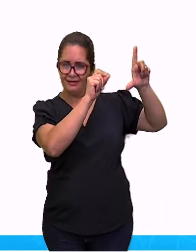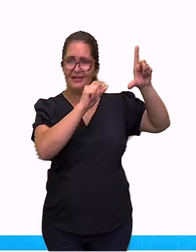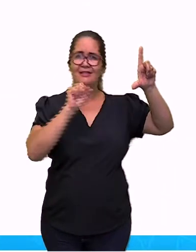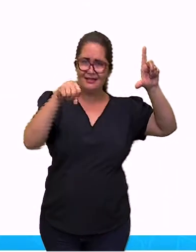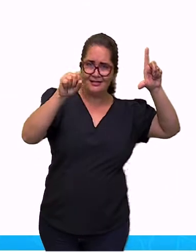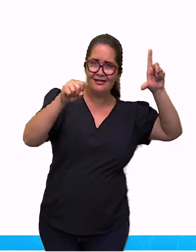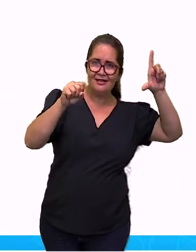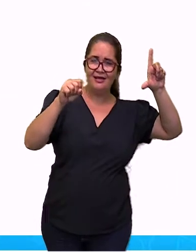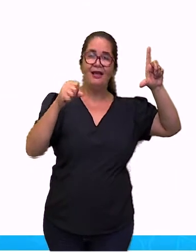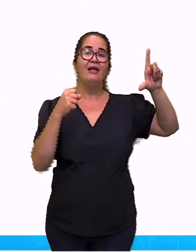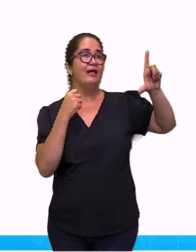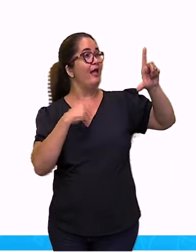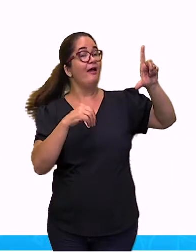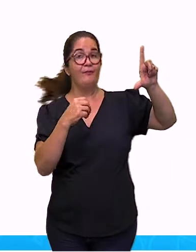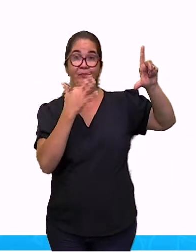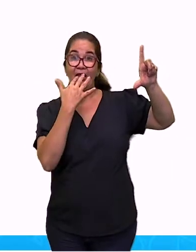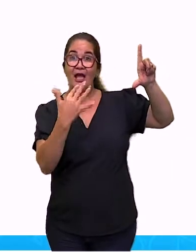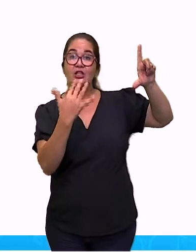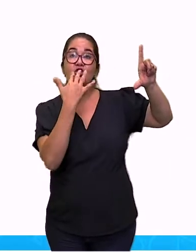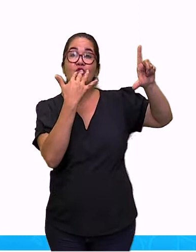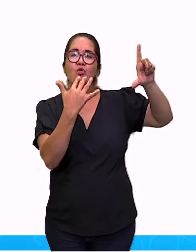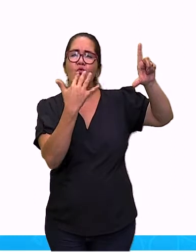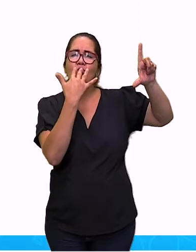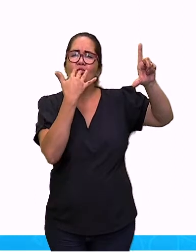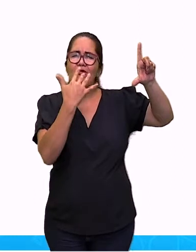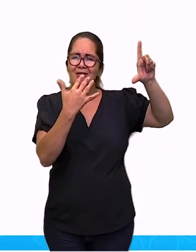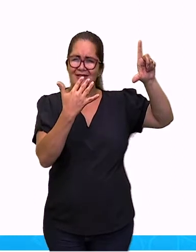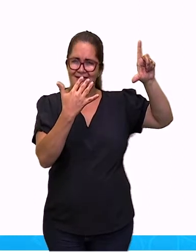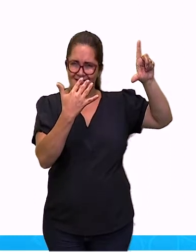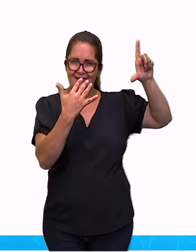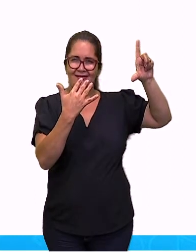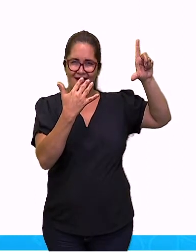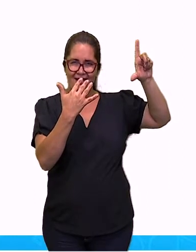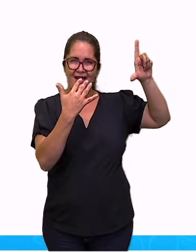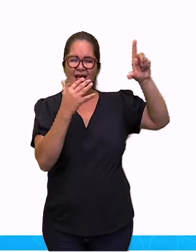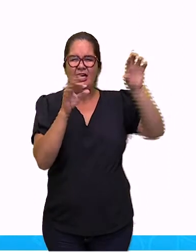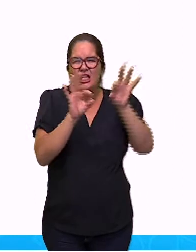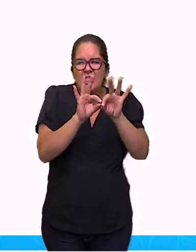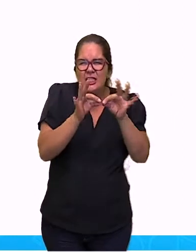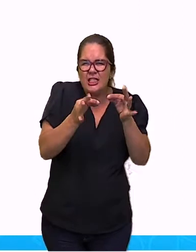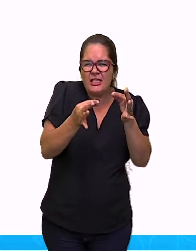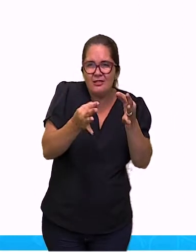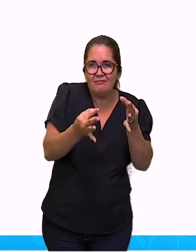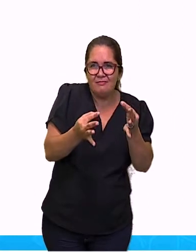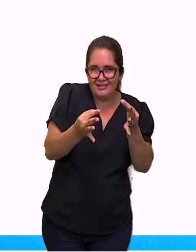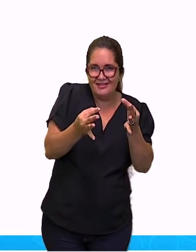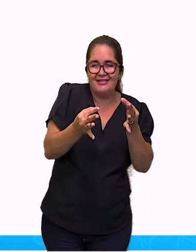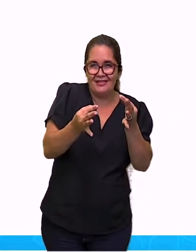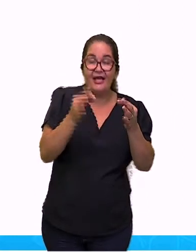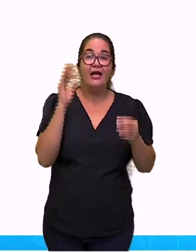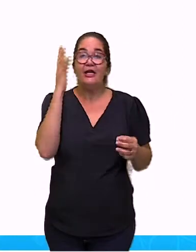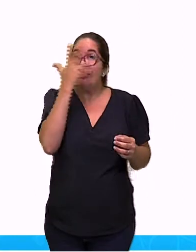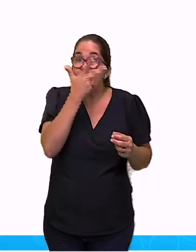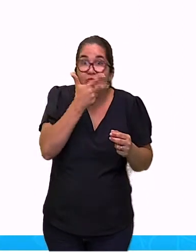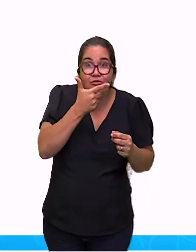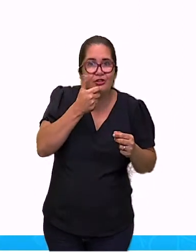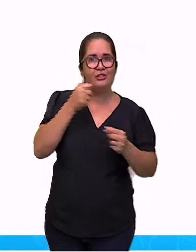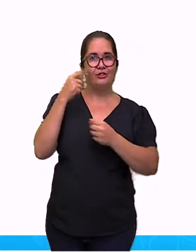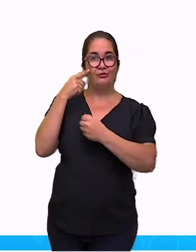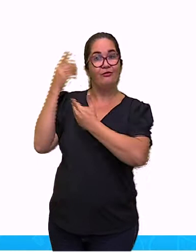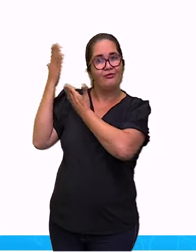esse pontilhismo, essa delicadeza de fazer a pintura, se chama pontilhismo, né? Se